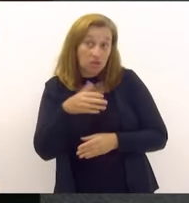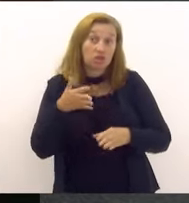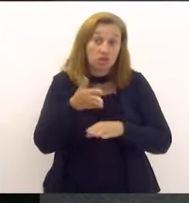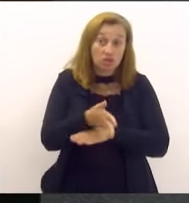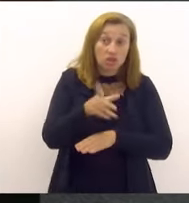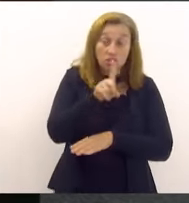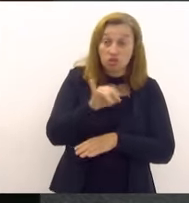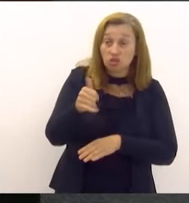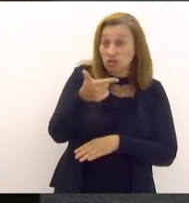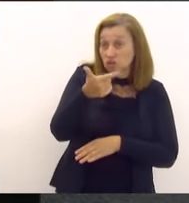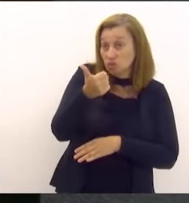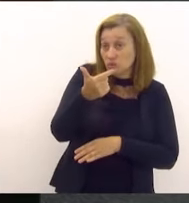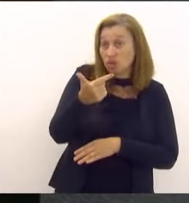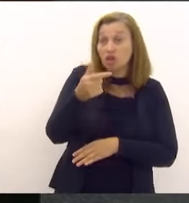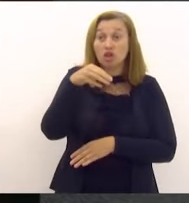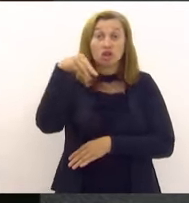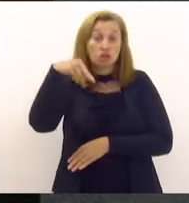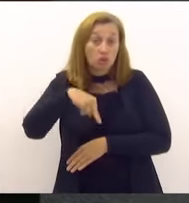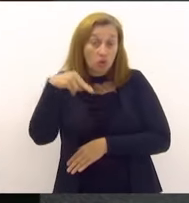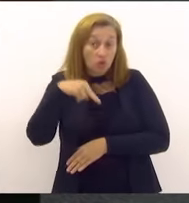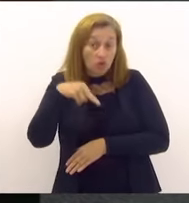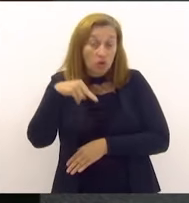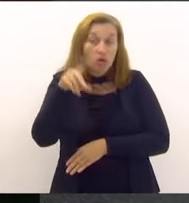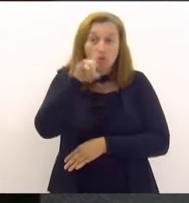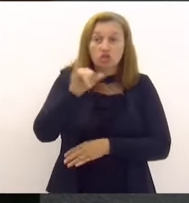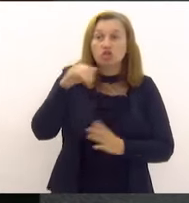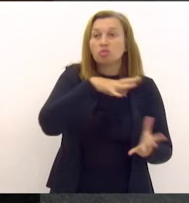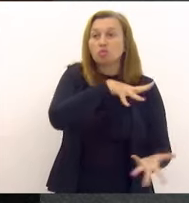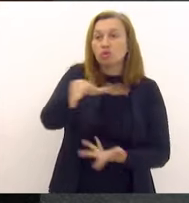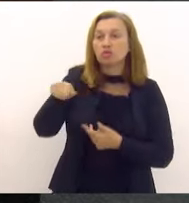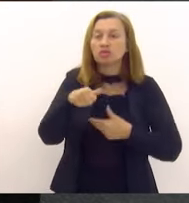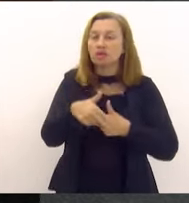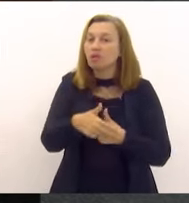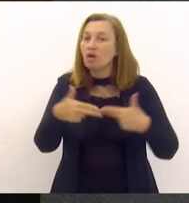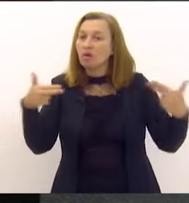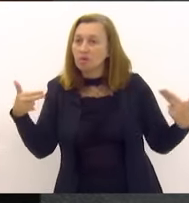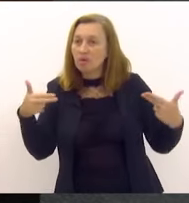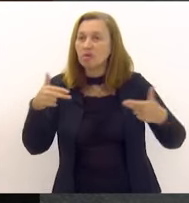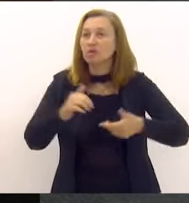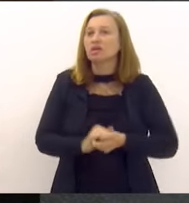aí o dia 12 de novembro, que é o Dia Mundial do Hip Hop.